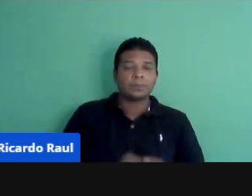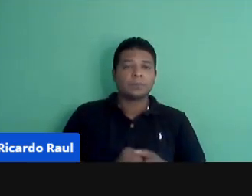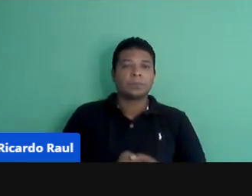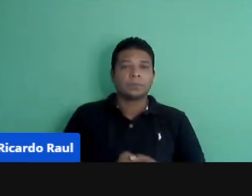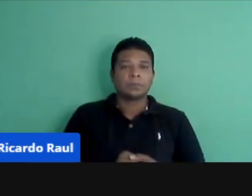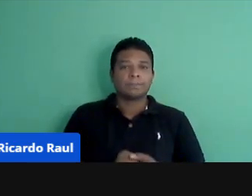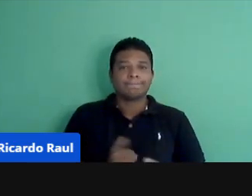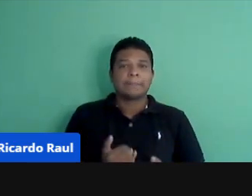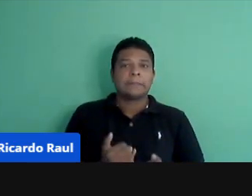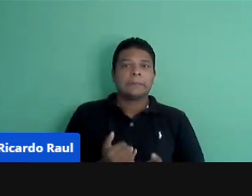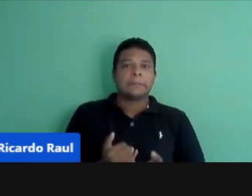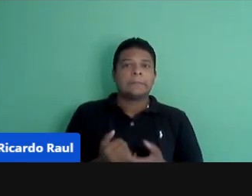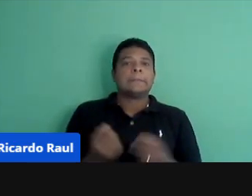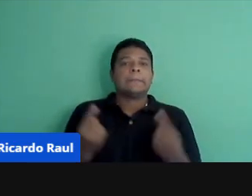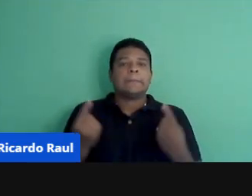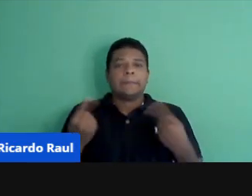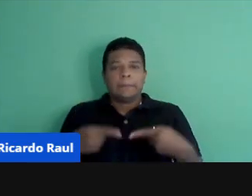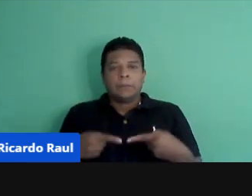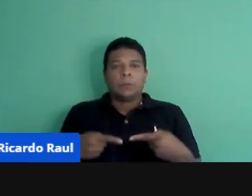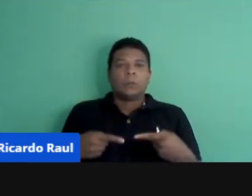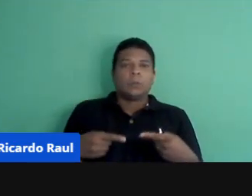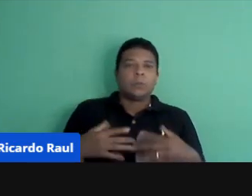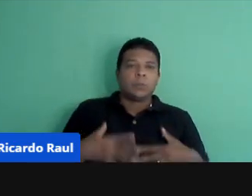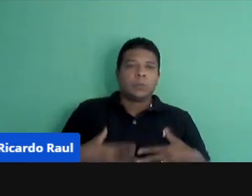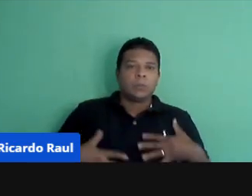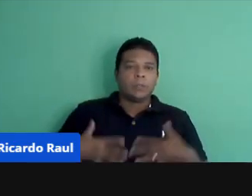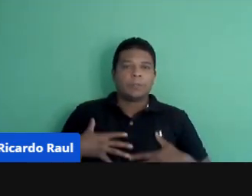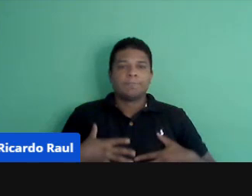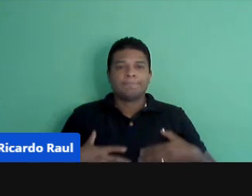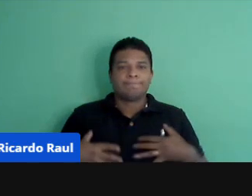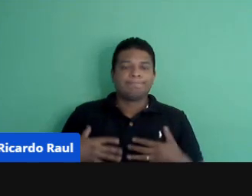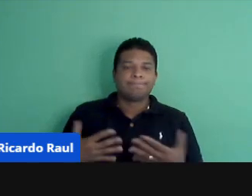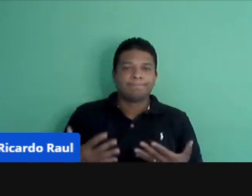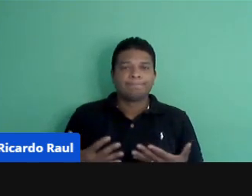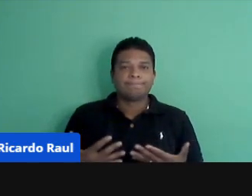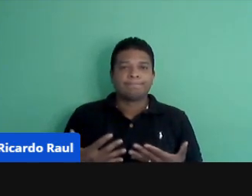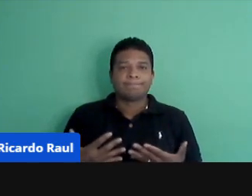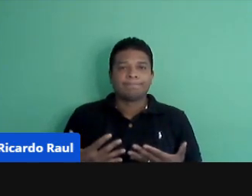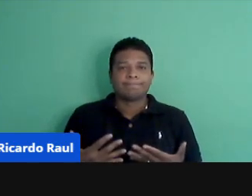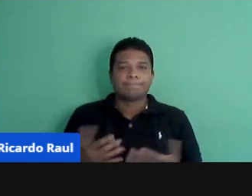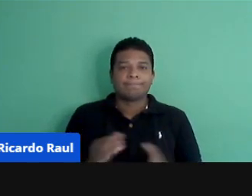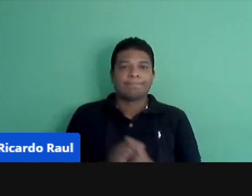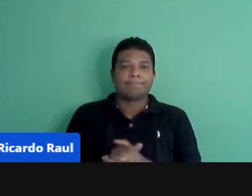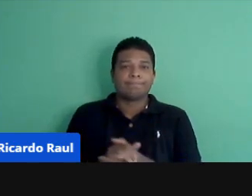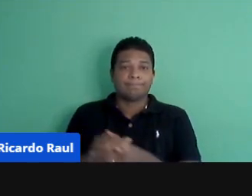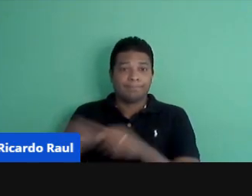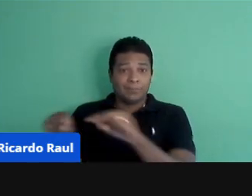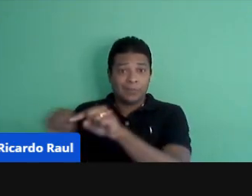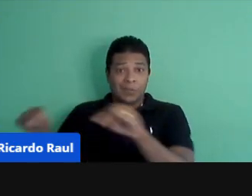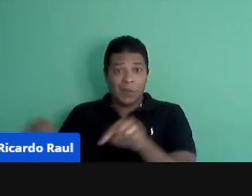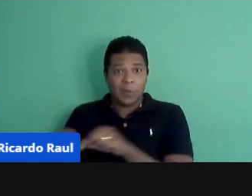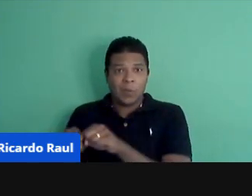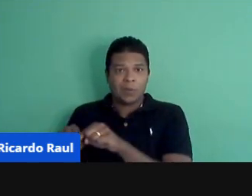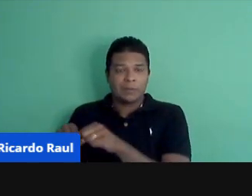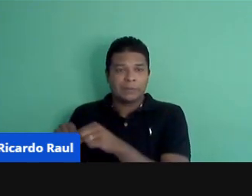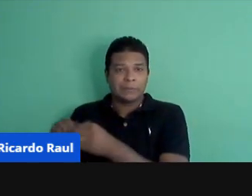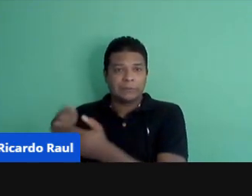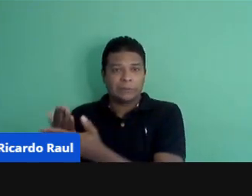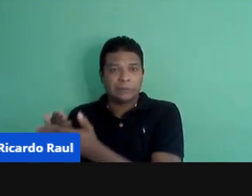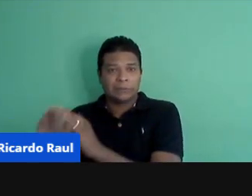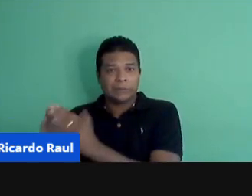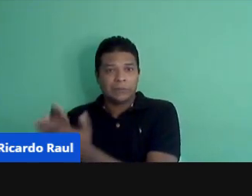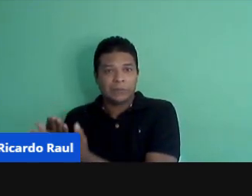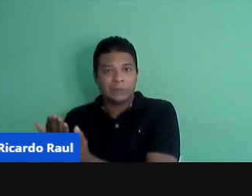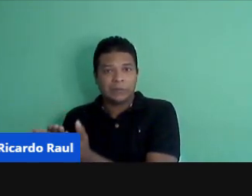realmente um grande desafio, né? Nós saímos do professor chão da escola para o professor nuvem da